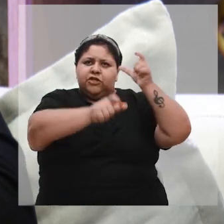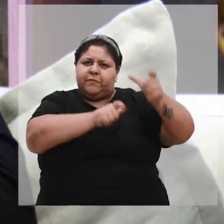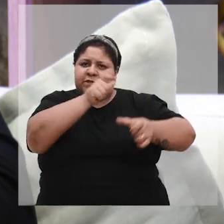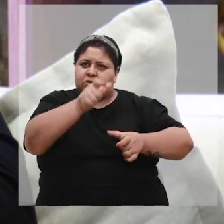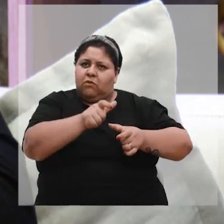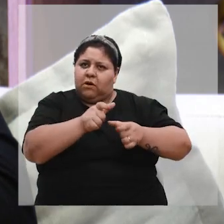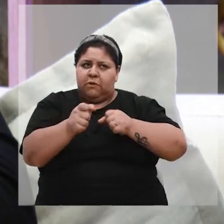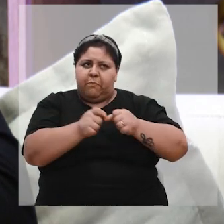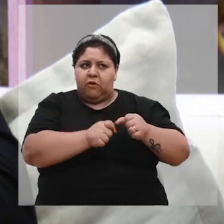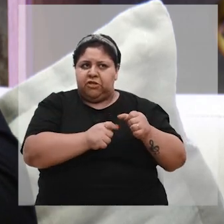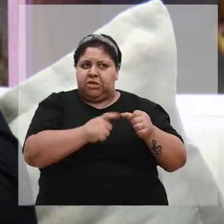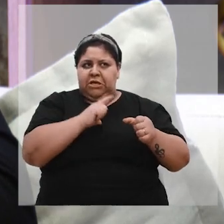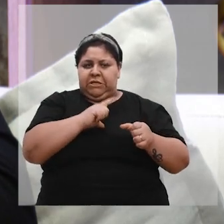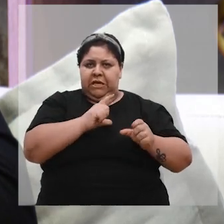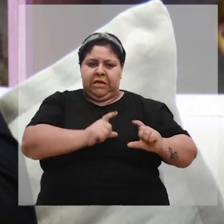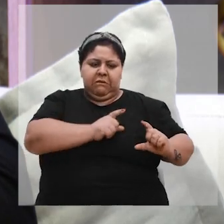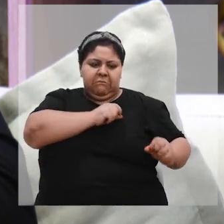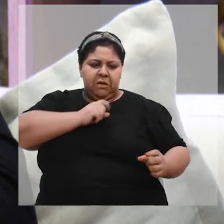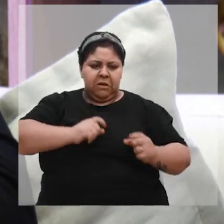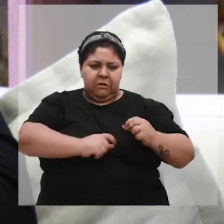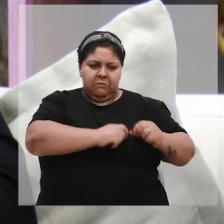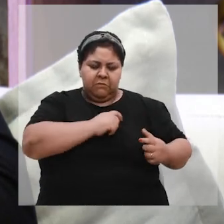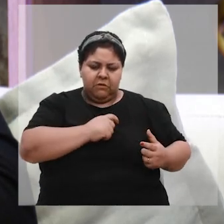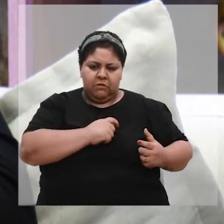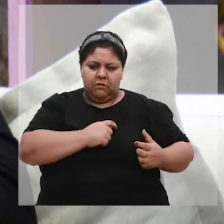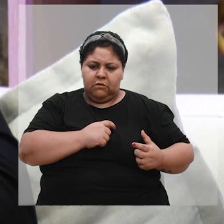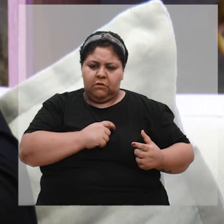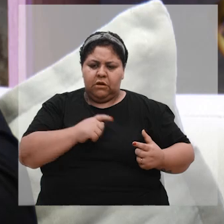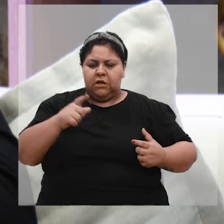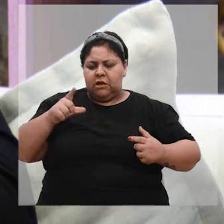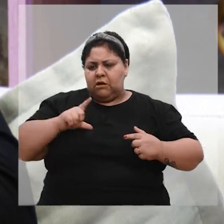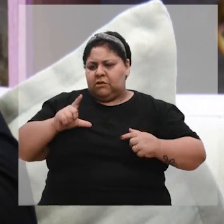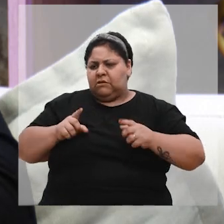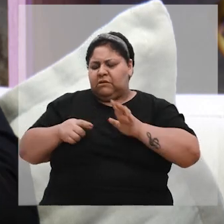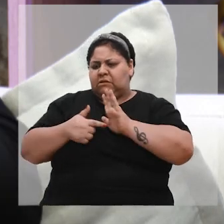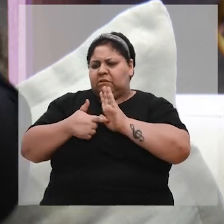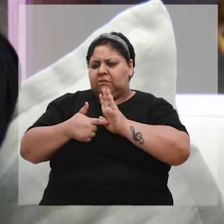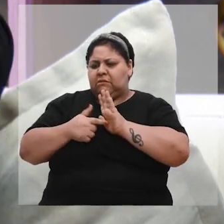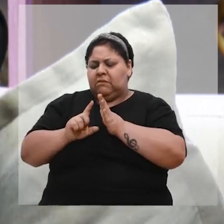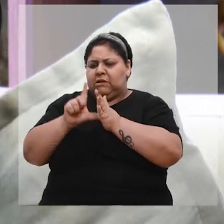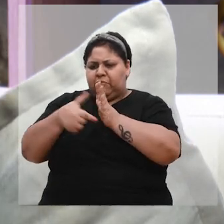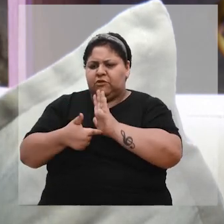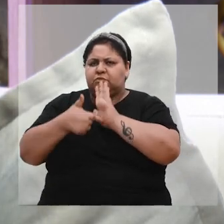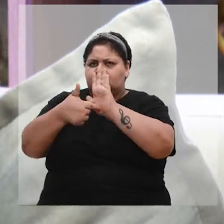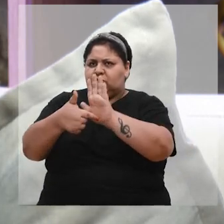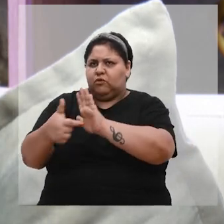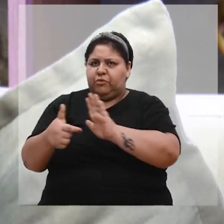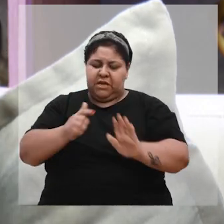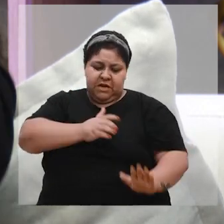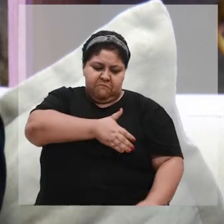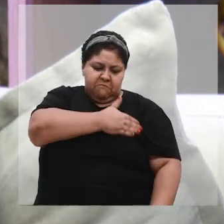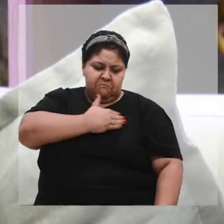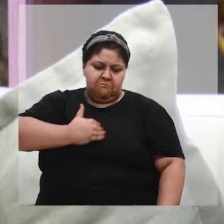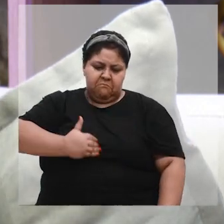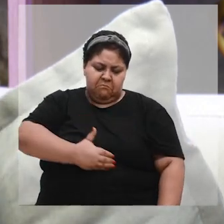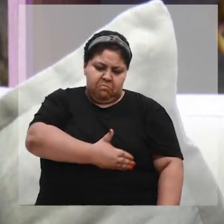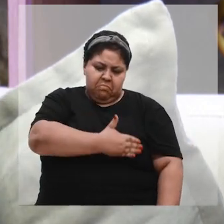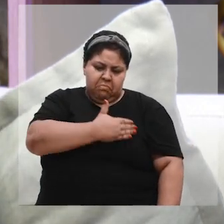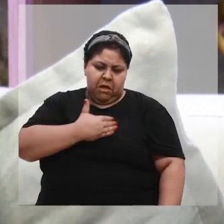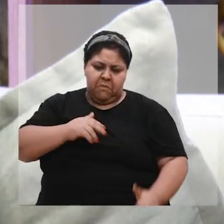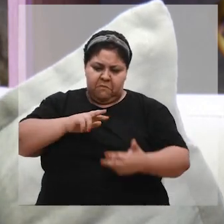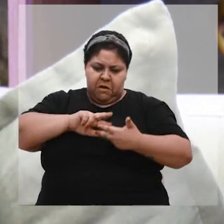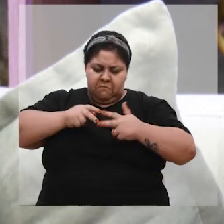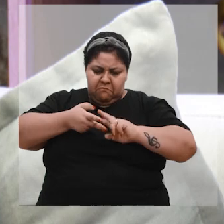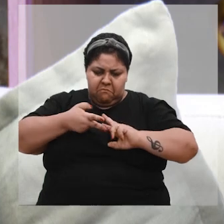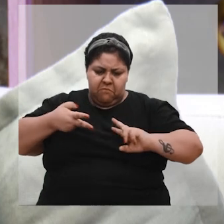né? Mas aí depois eu fiz um teste genético e apareceu que eu tenho uma anomalia genética para câncer de mama. Então,